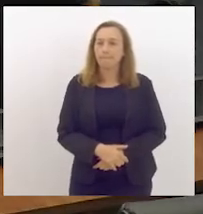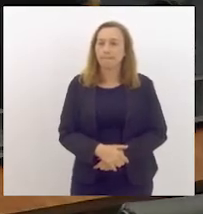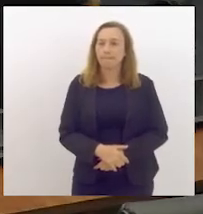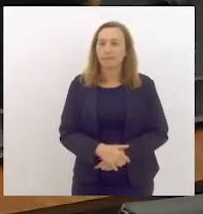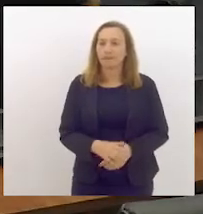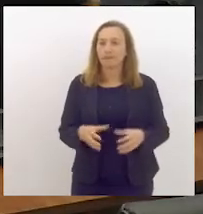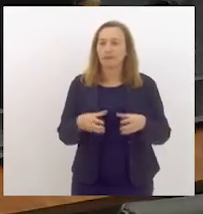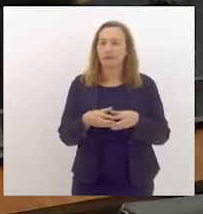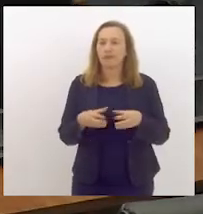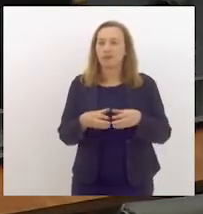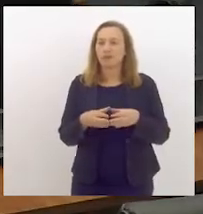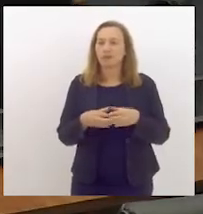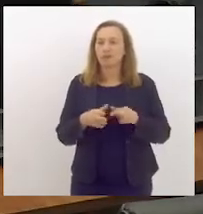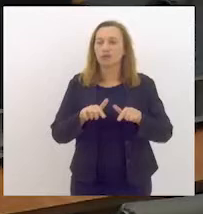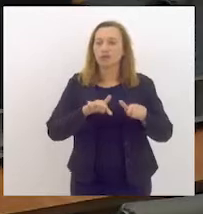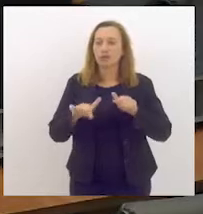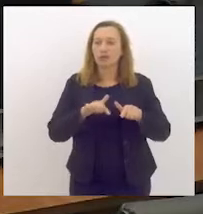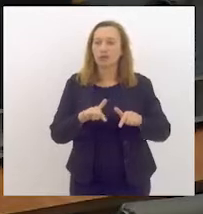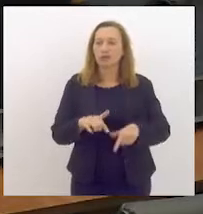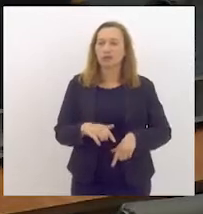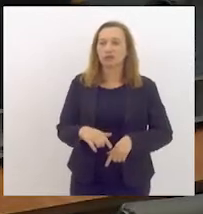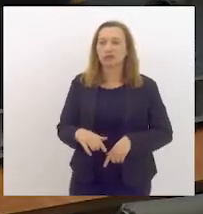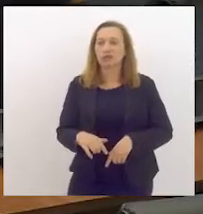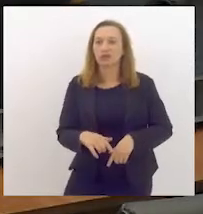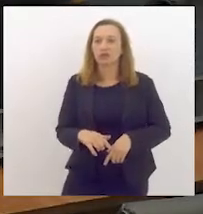e pela comissão de trabalho